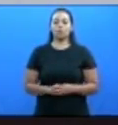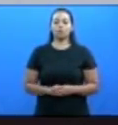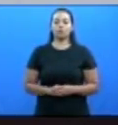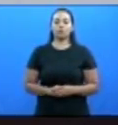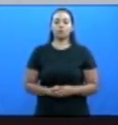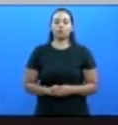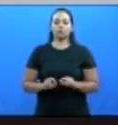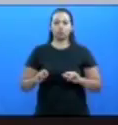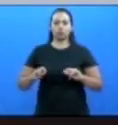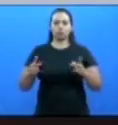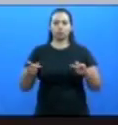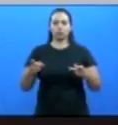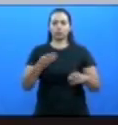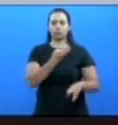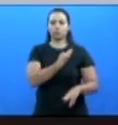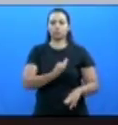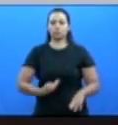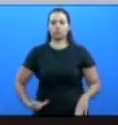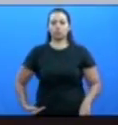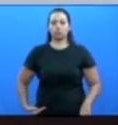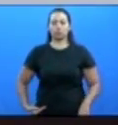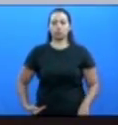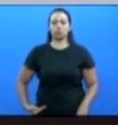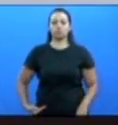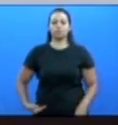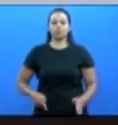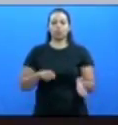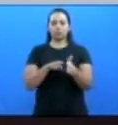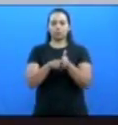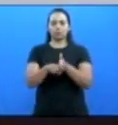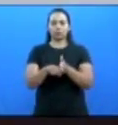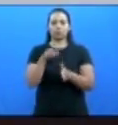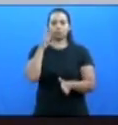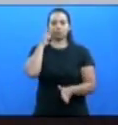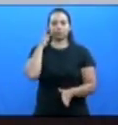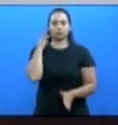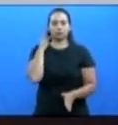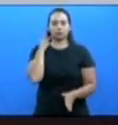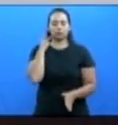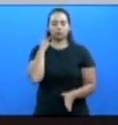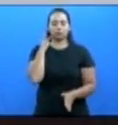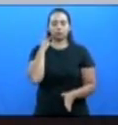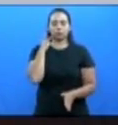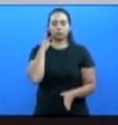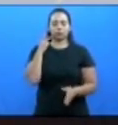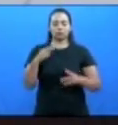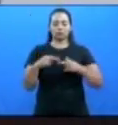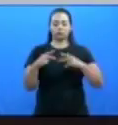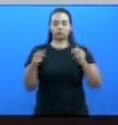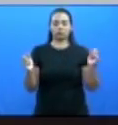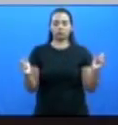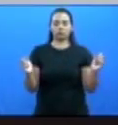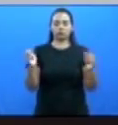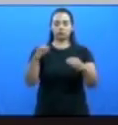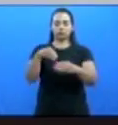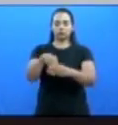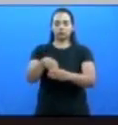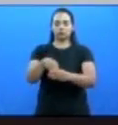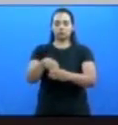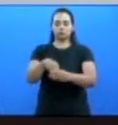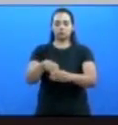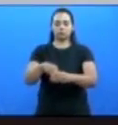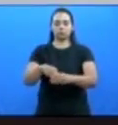o presidente deverá consultar os vereadores se haverá pedido de destaque para votação individual de qualquer